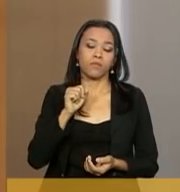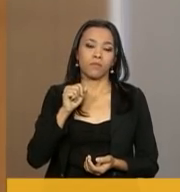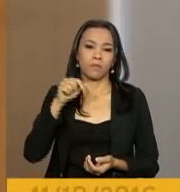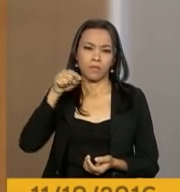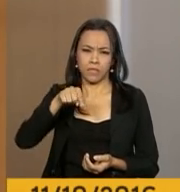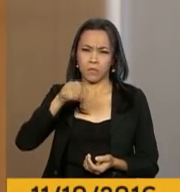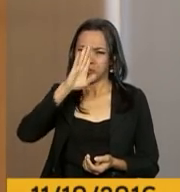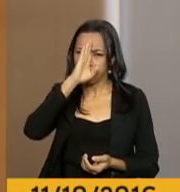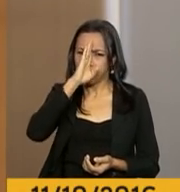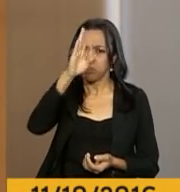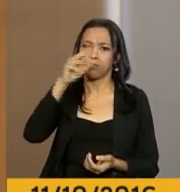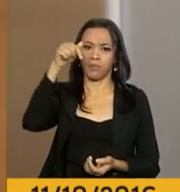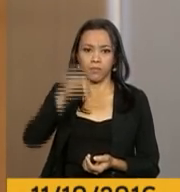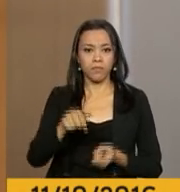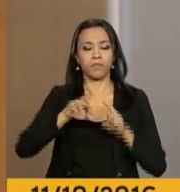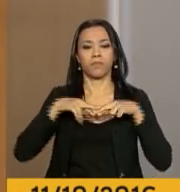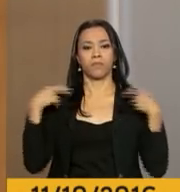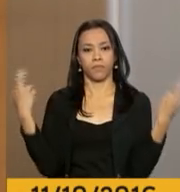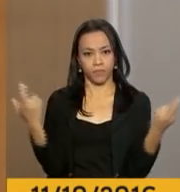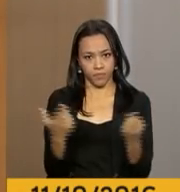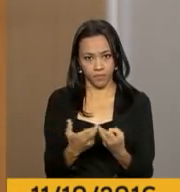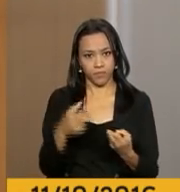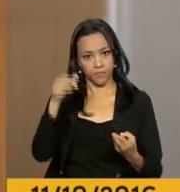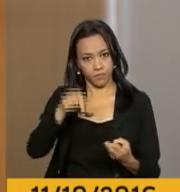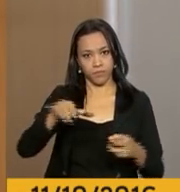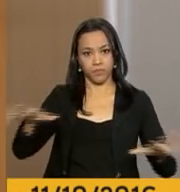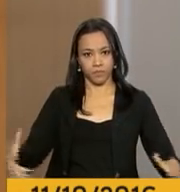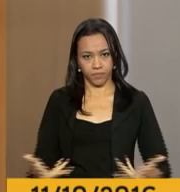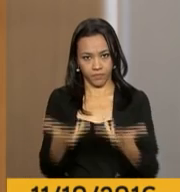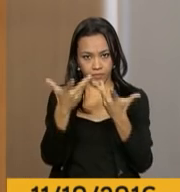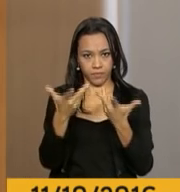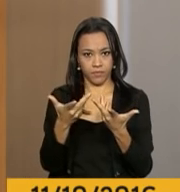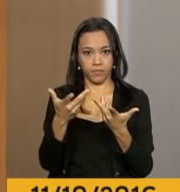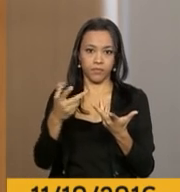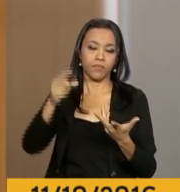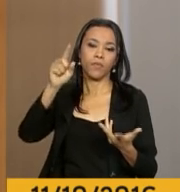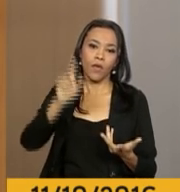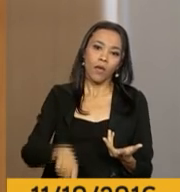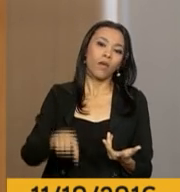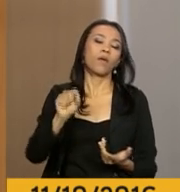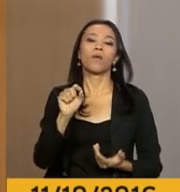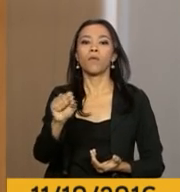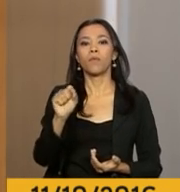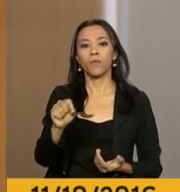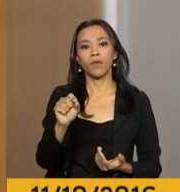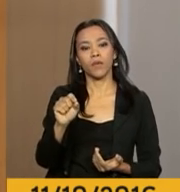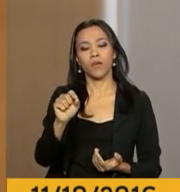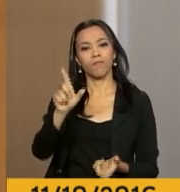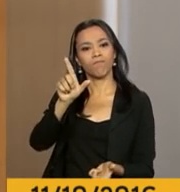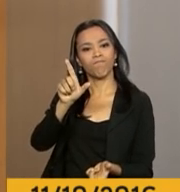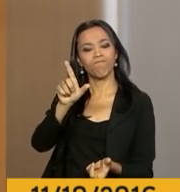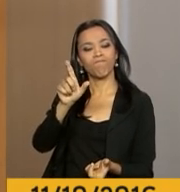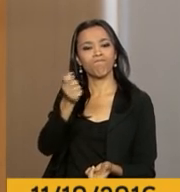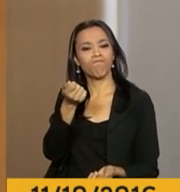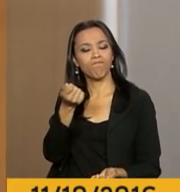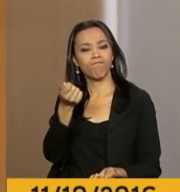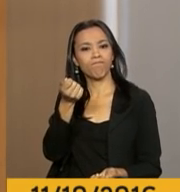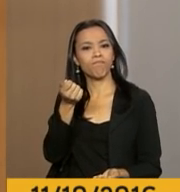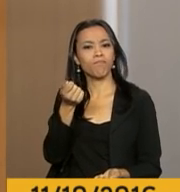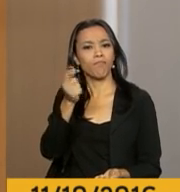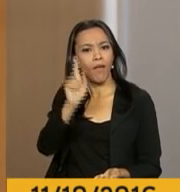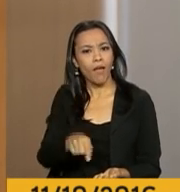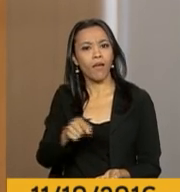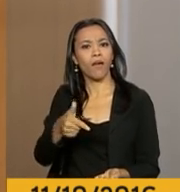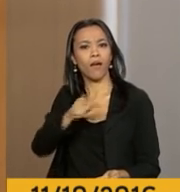deste encontro desta reunião e deste evento precisamente na síntese da palavra daqueles que se